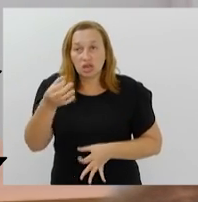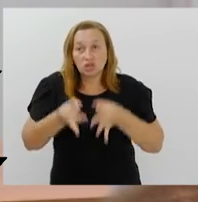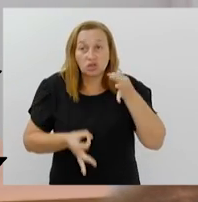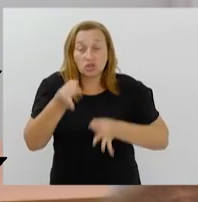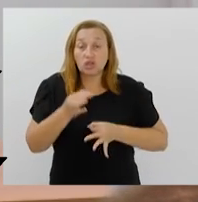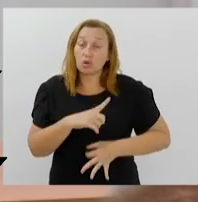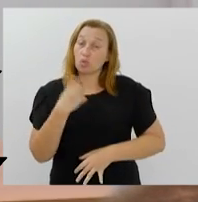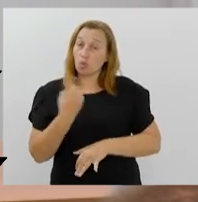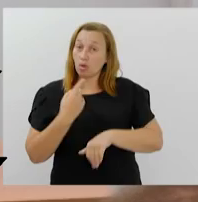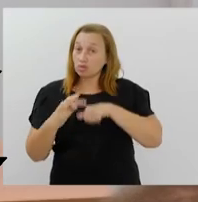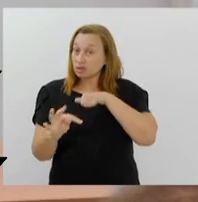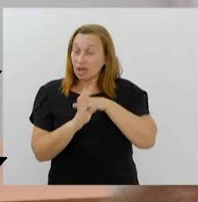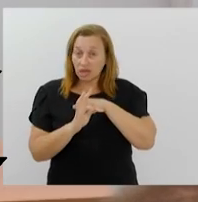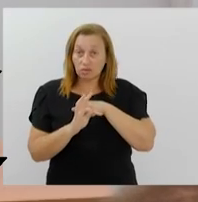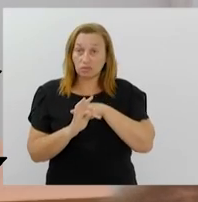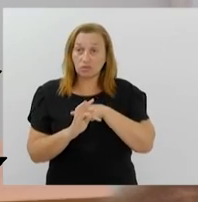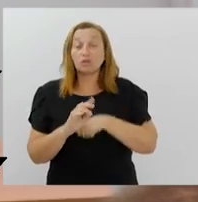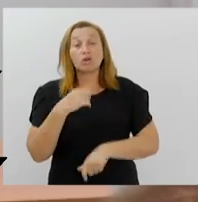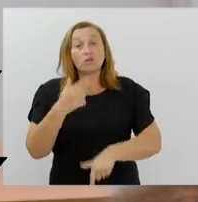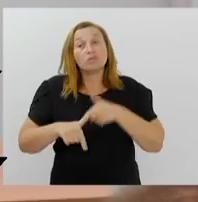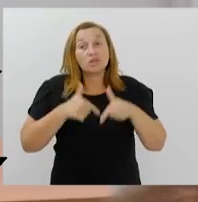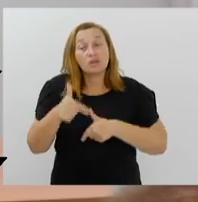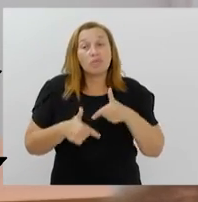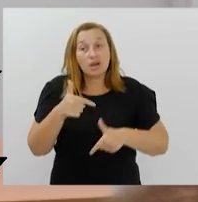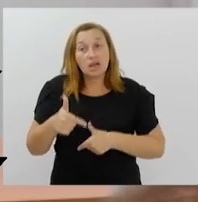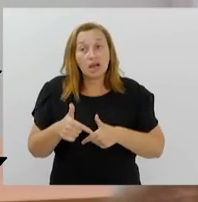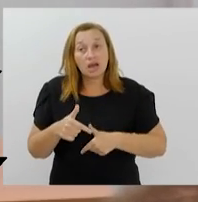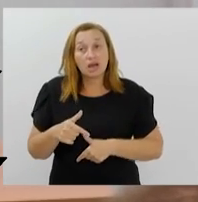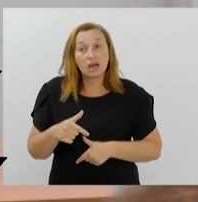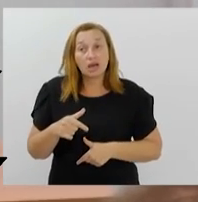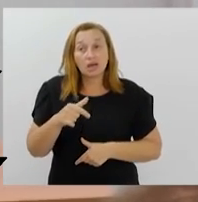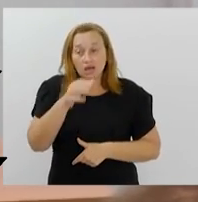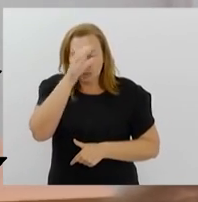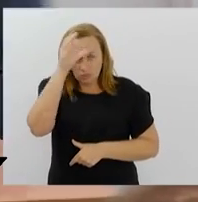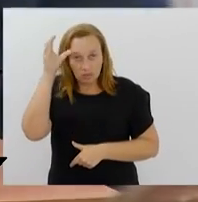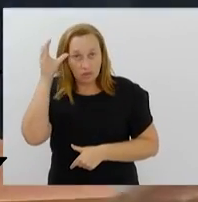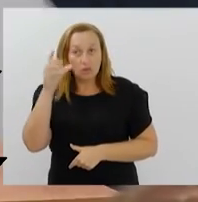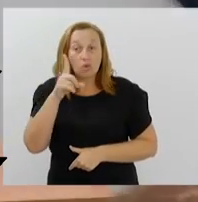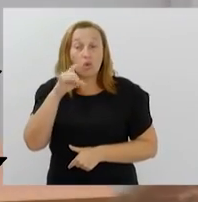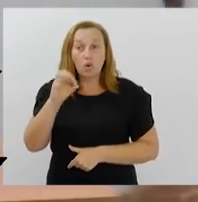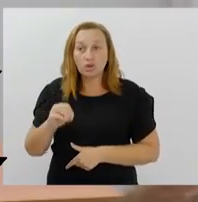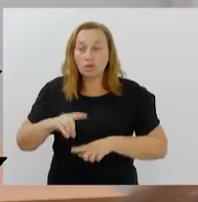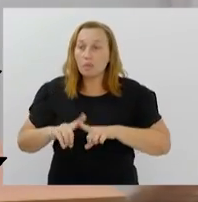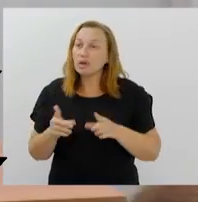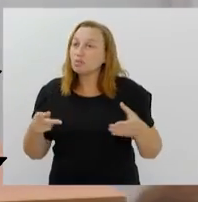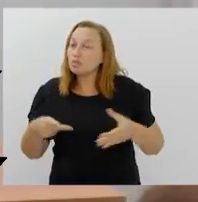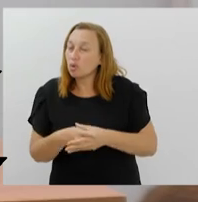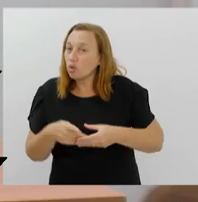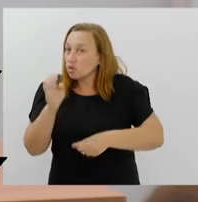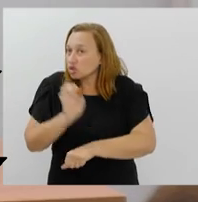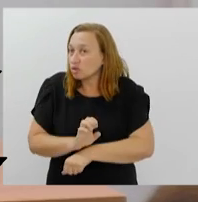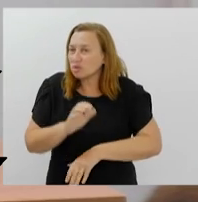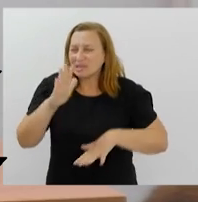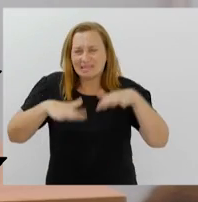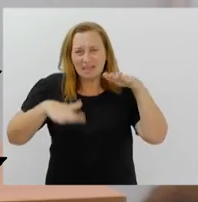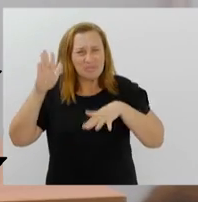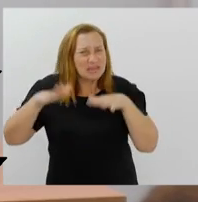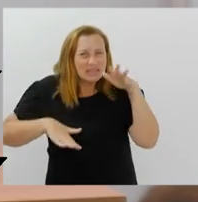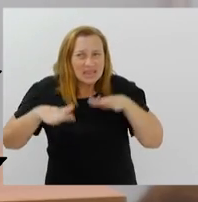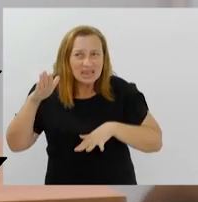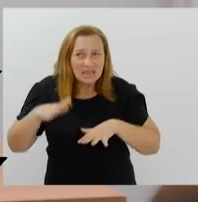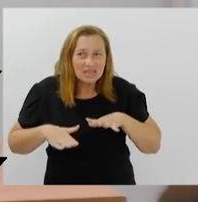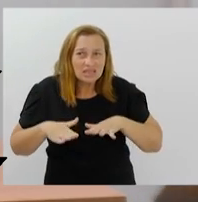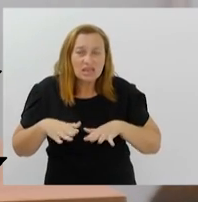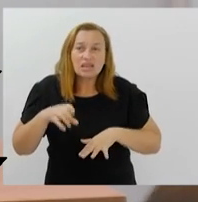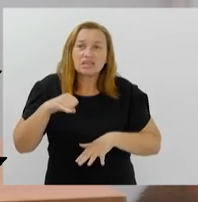técnicos nós vamos trabalhar em cima do Código de Defesa do Consumidor agora o PROCON Estadual independente independente